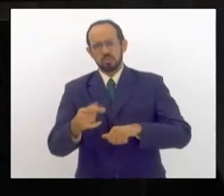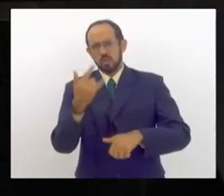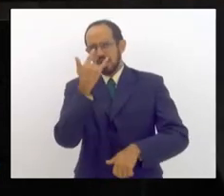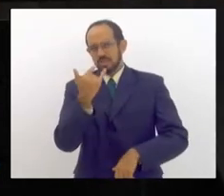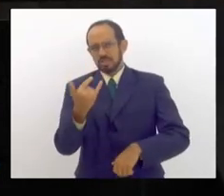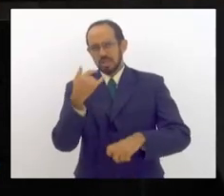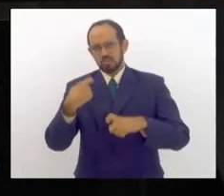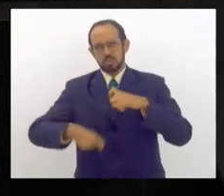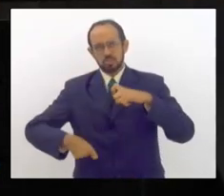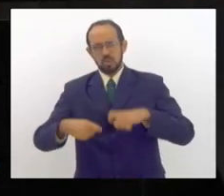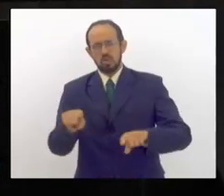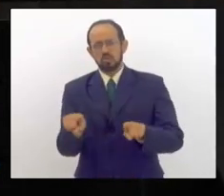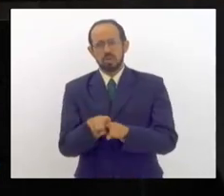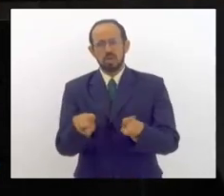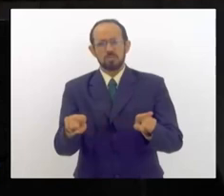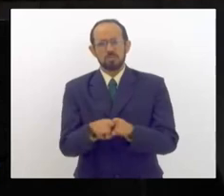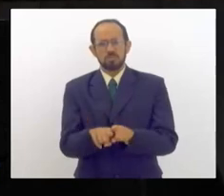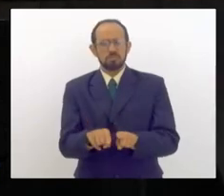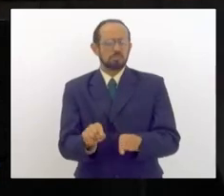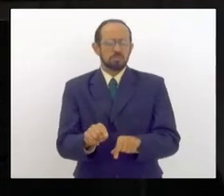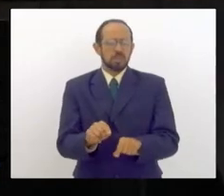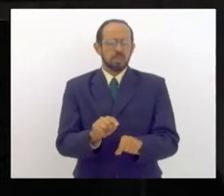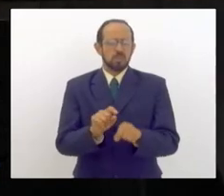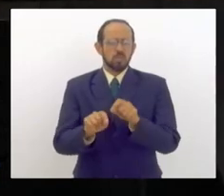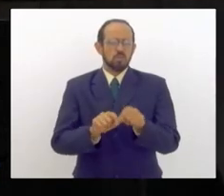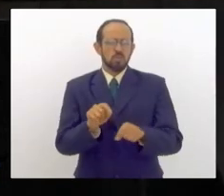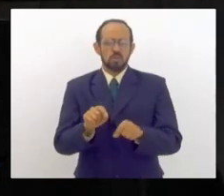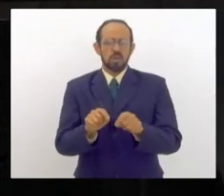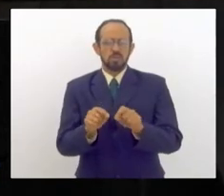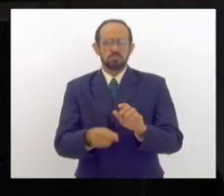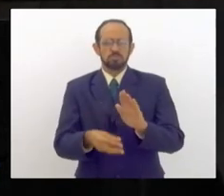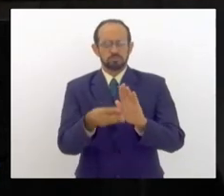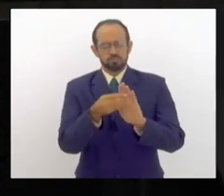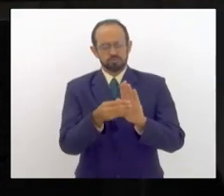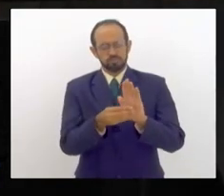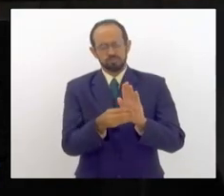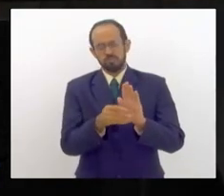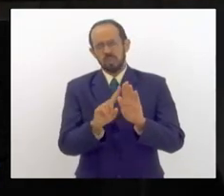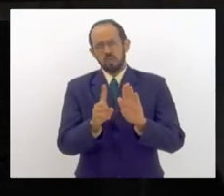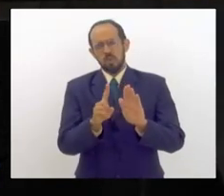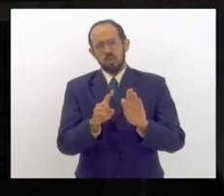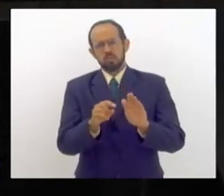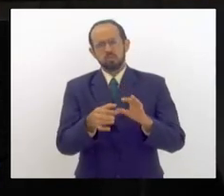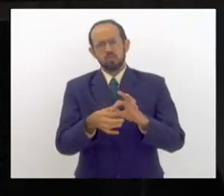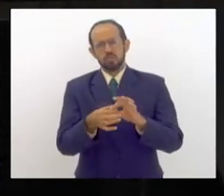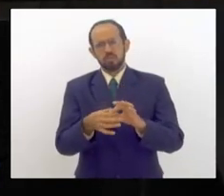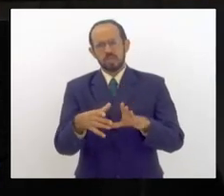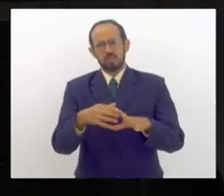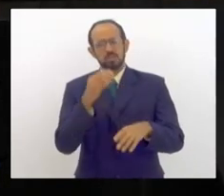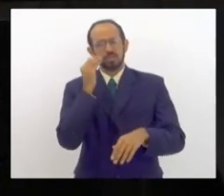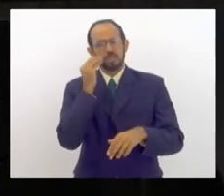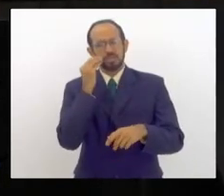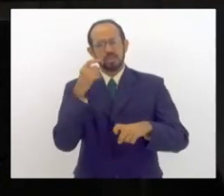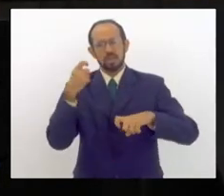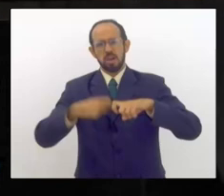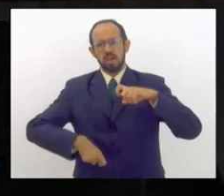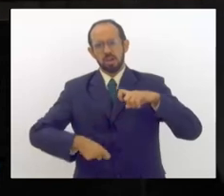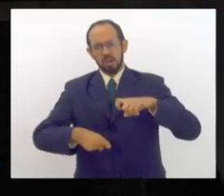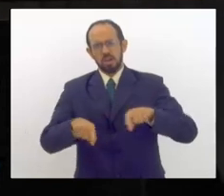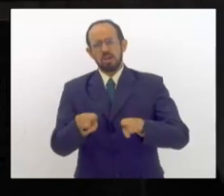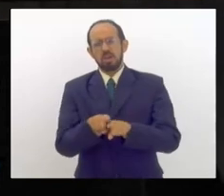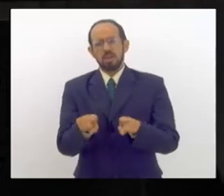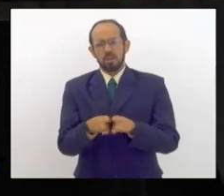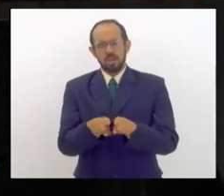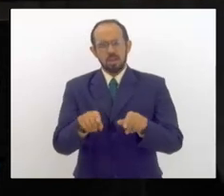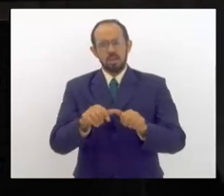sexual, registro não autorizado de intimidade sexual, tentativa de estupro e divulgação de